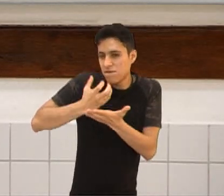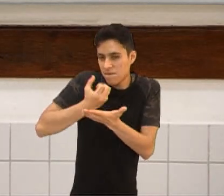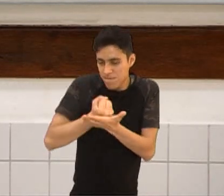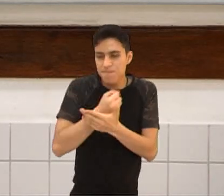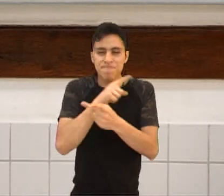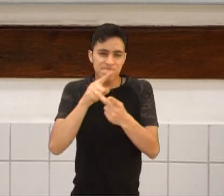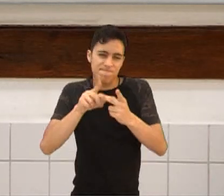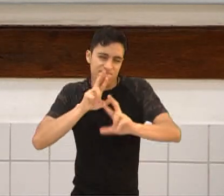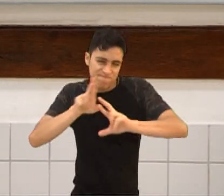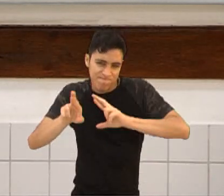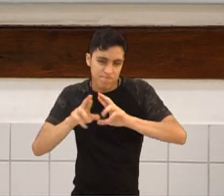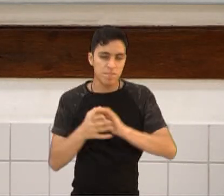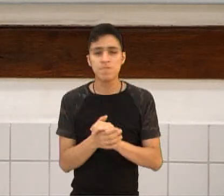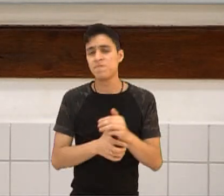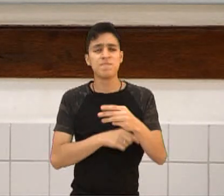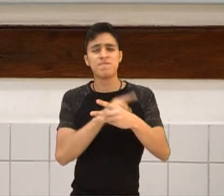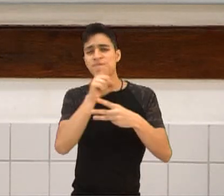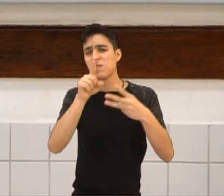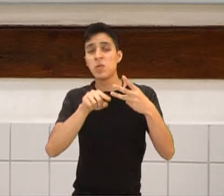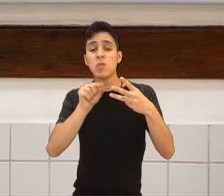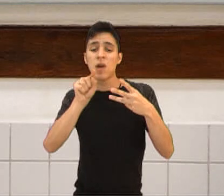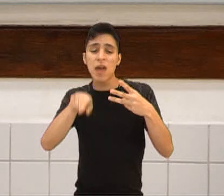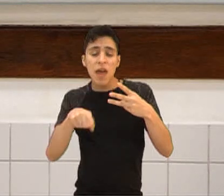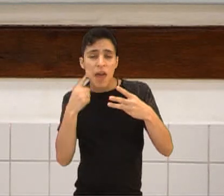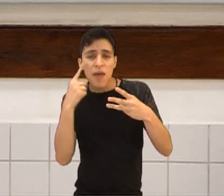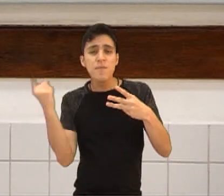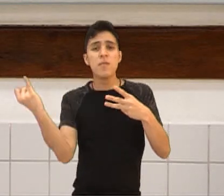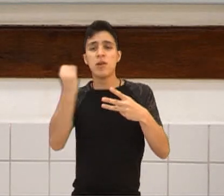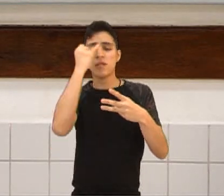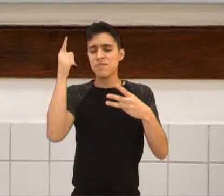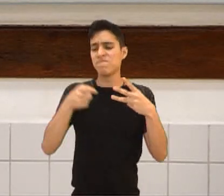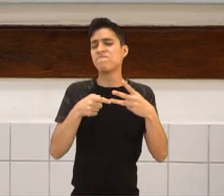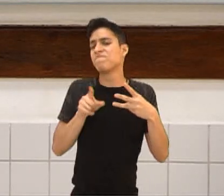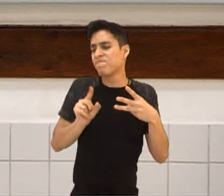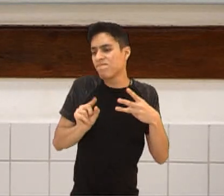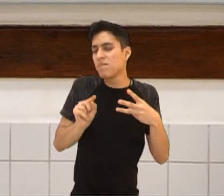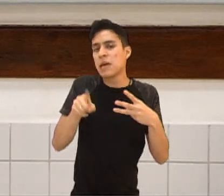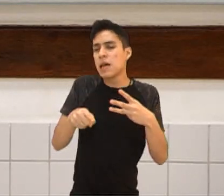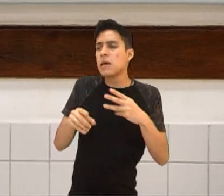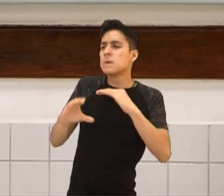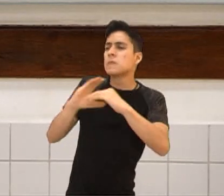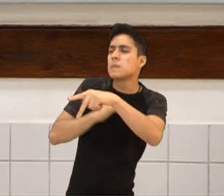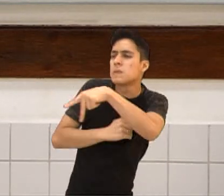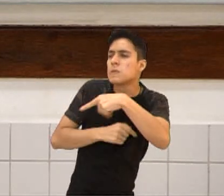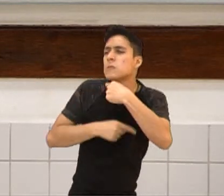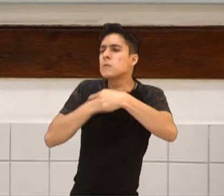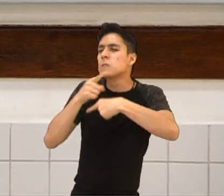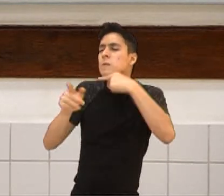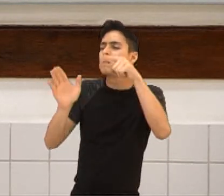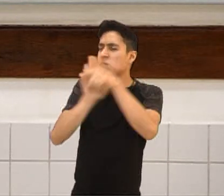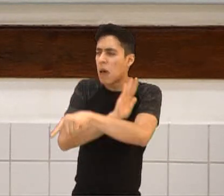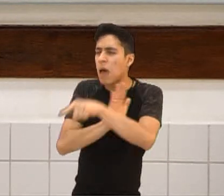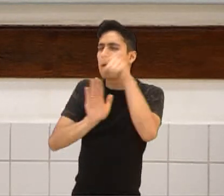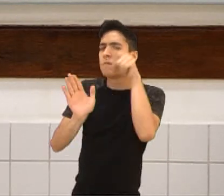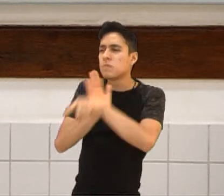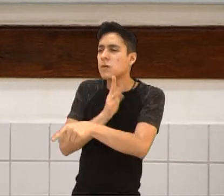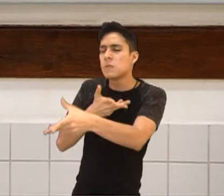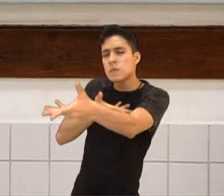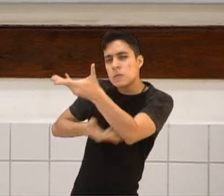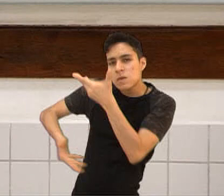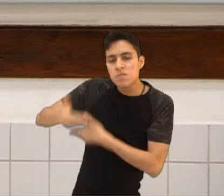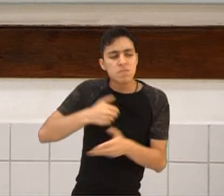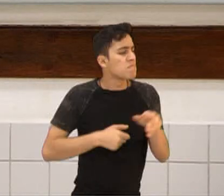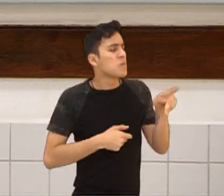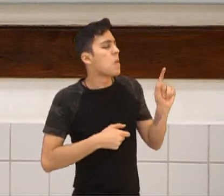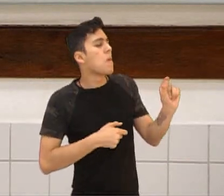menos importante, comunique-se com seus professores, tirem as suas dúvidas. Se você, porventura, ainda não tem acesso às